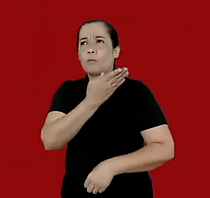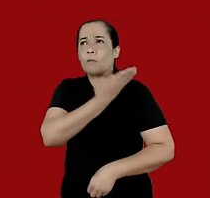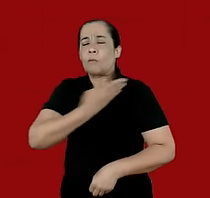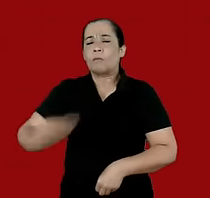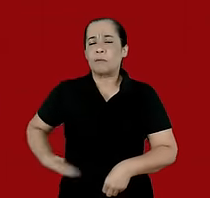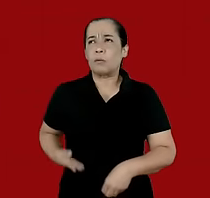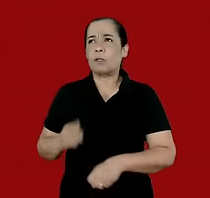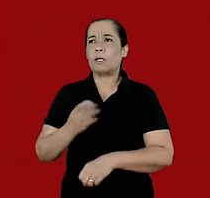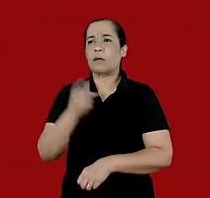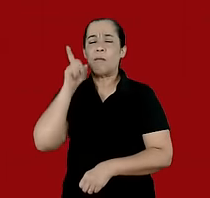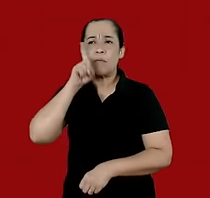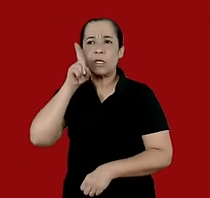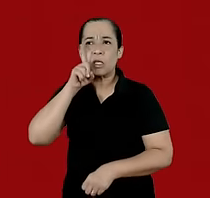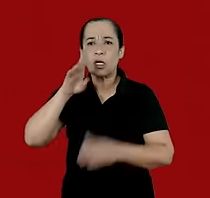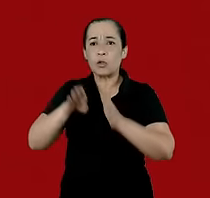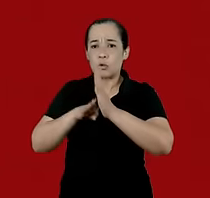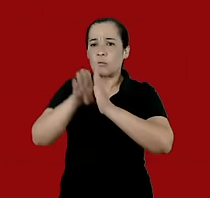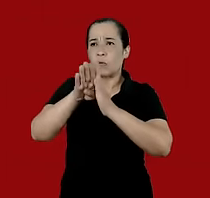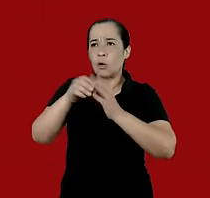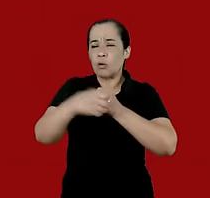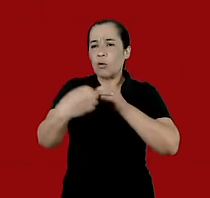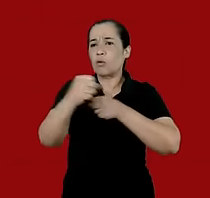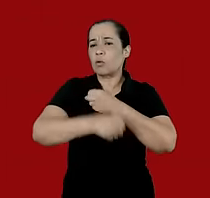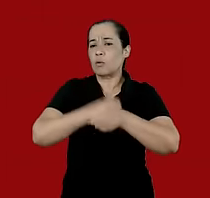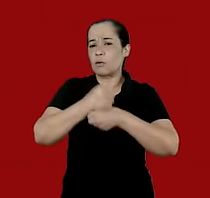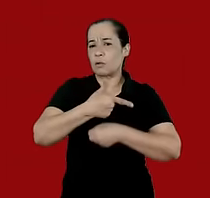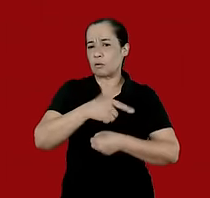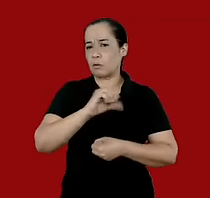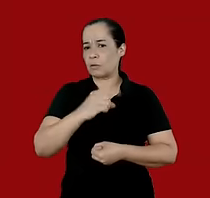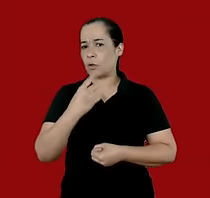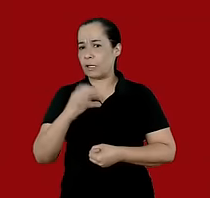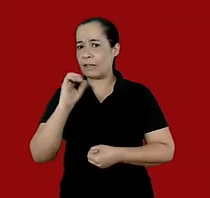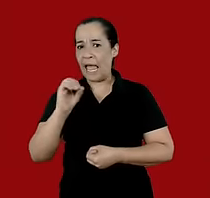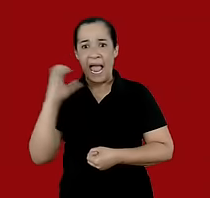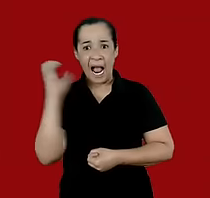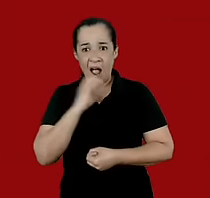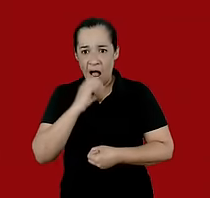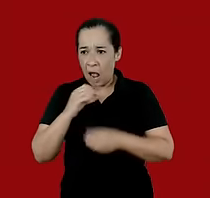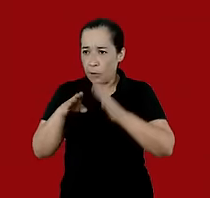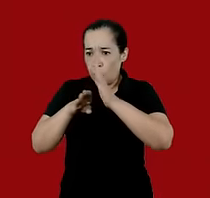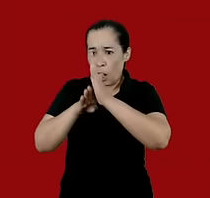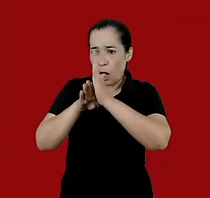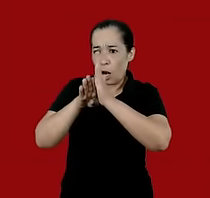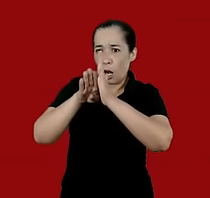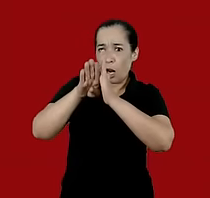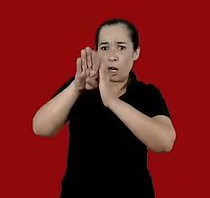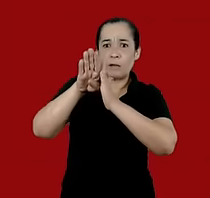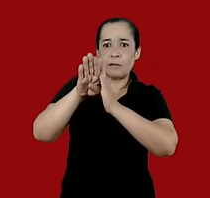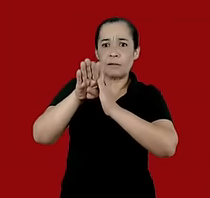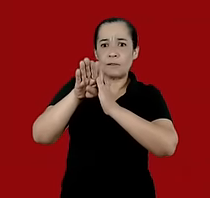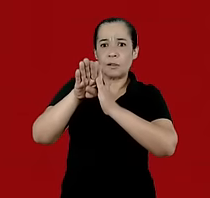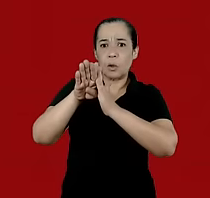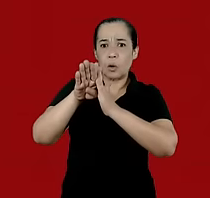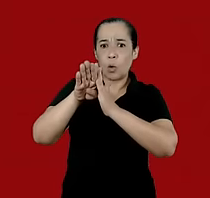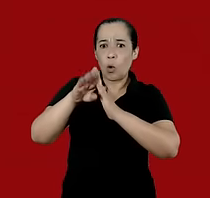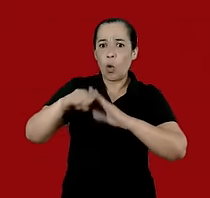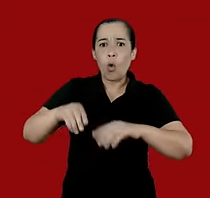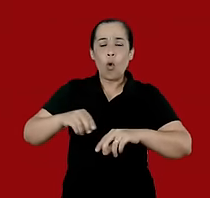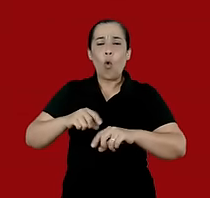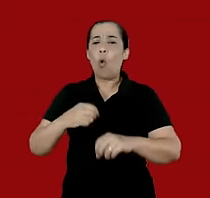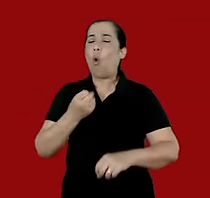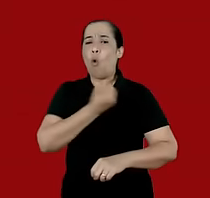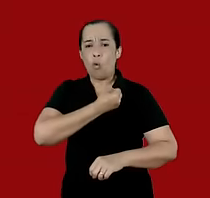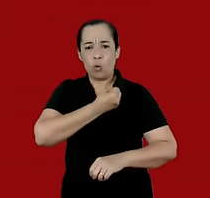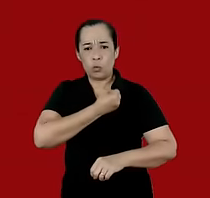a partir de 2010 eh subindo bastante rápido e a gente vê aí uma equação bastante exlusiva da dívida americana